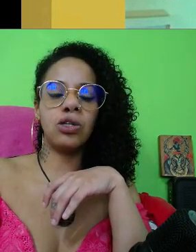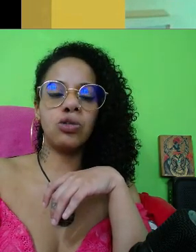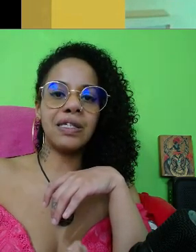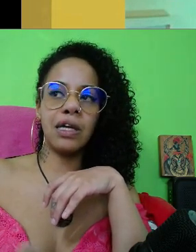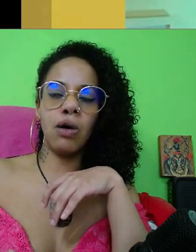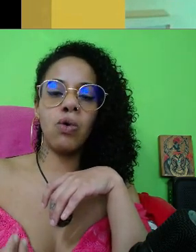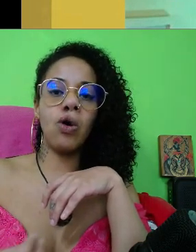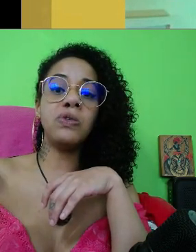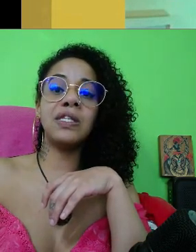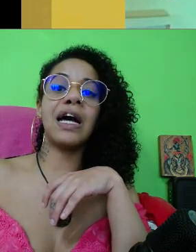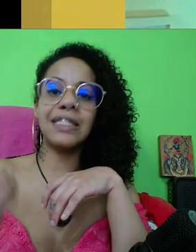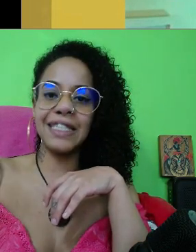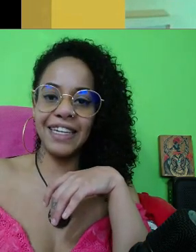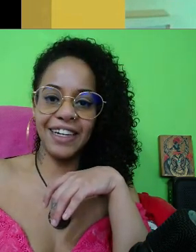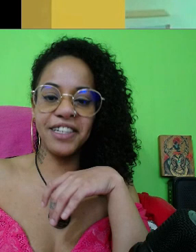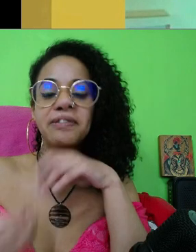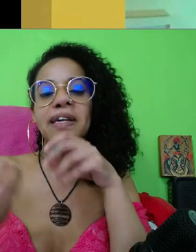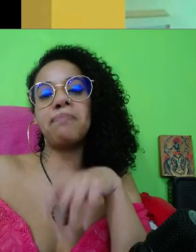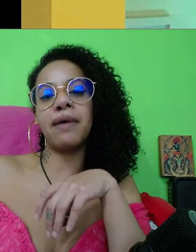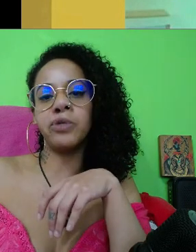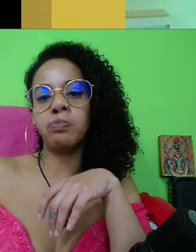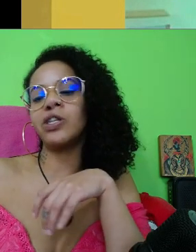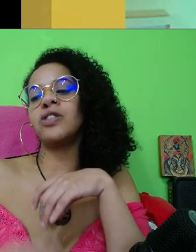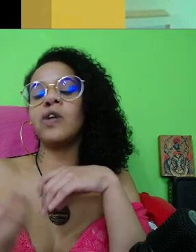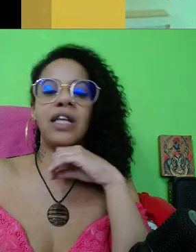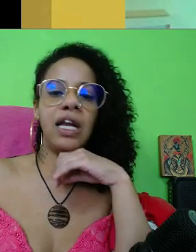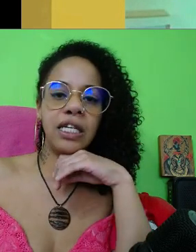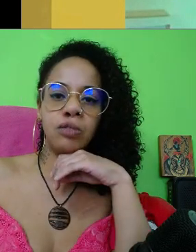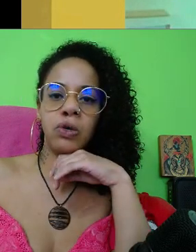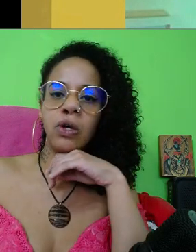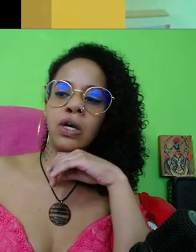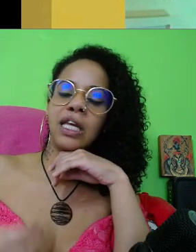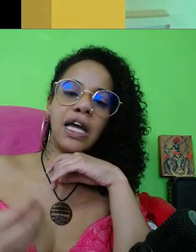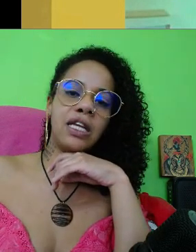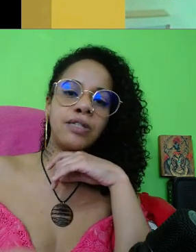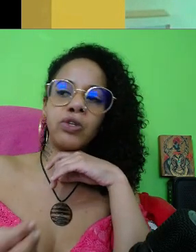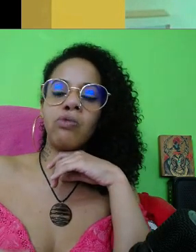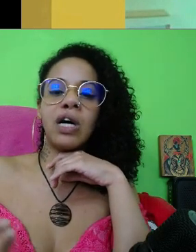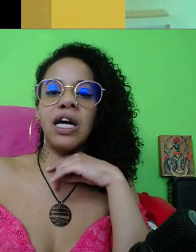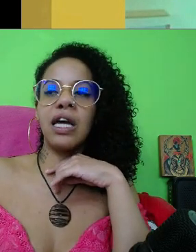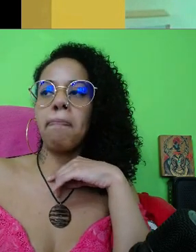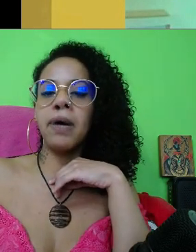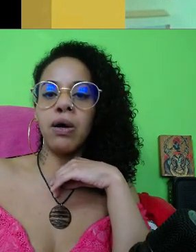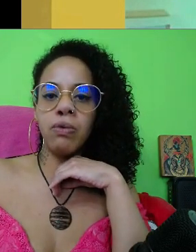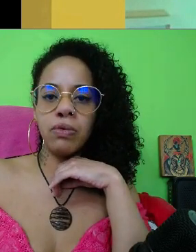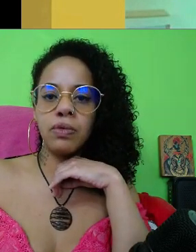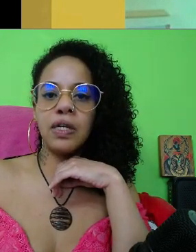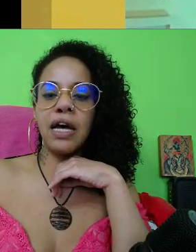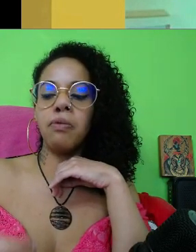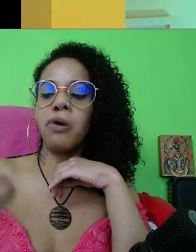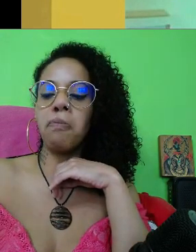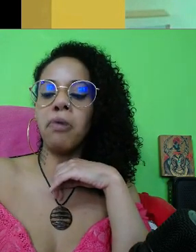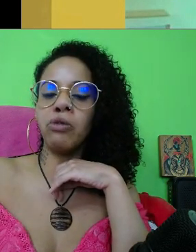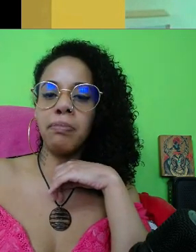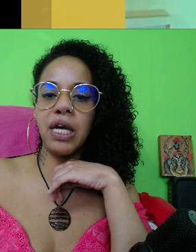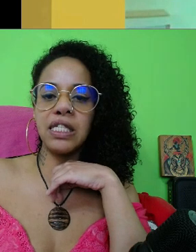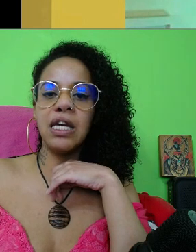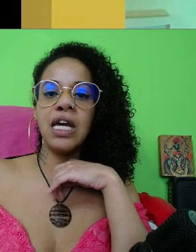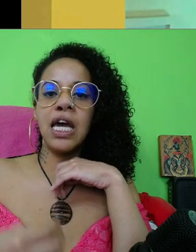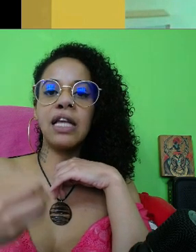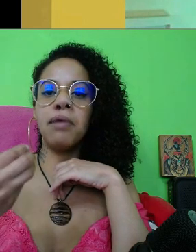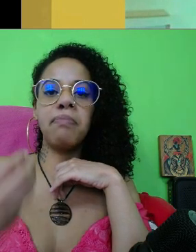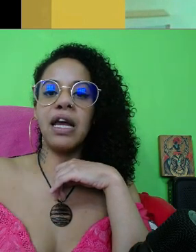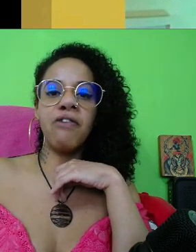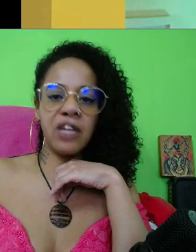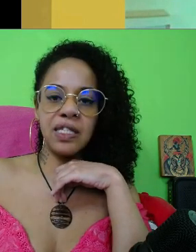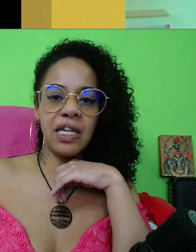estaria a situação como será que seria não sabemos porque isso é idealismo idealismo não ganha pão né não põe pão na mesa